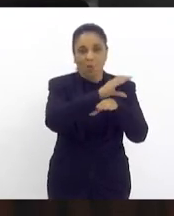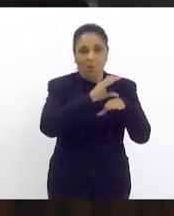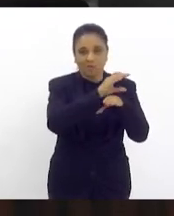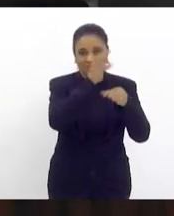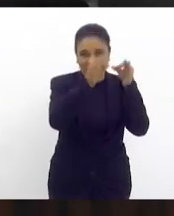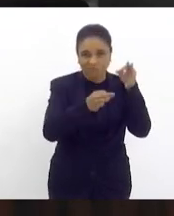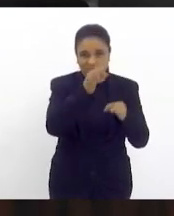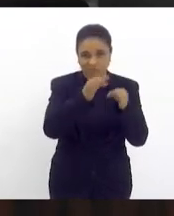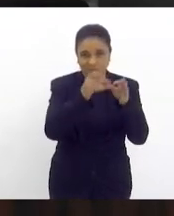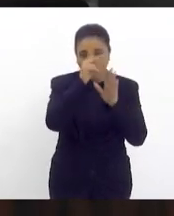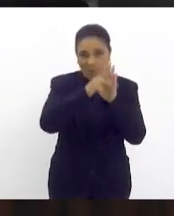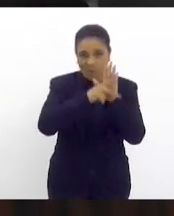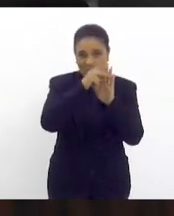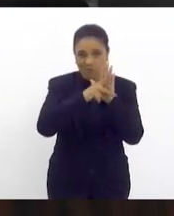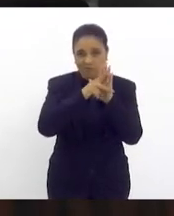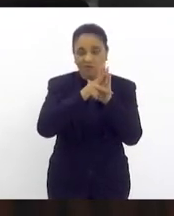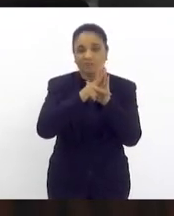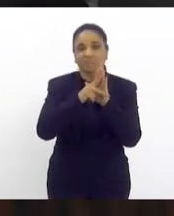projeto